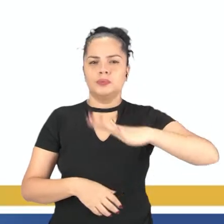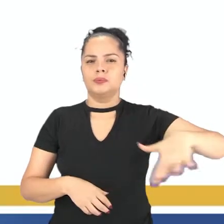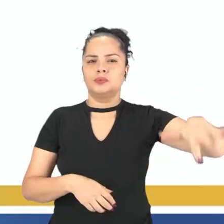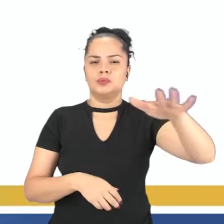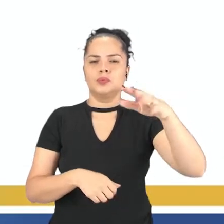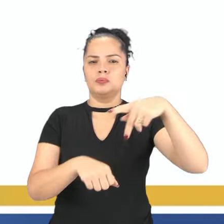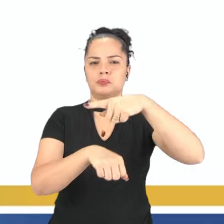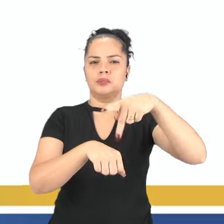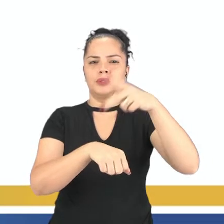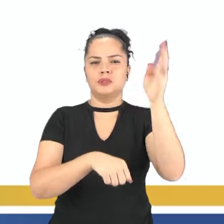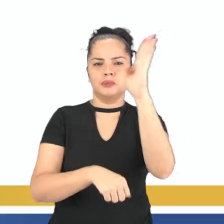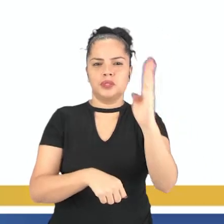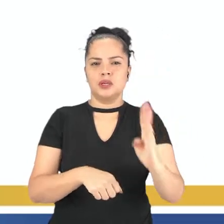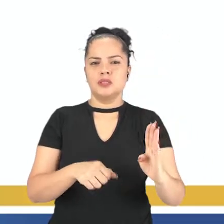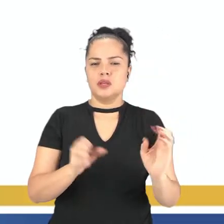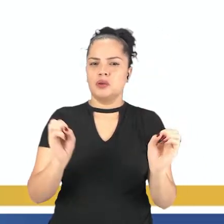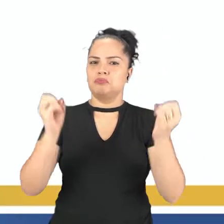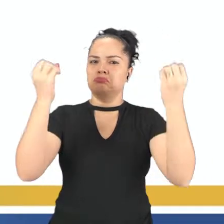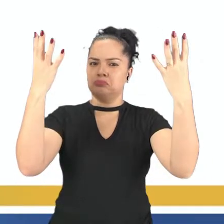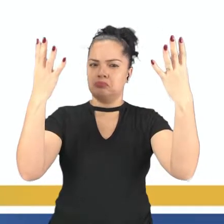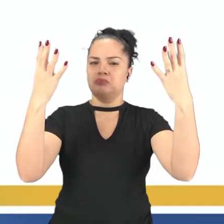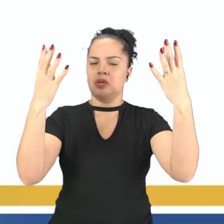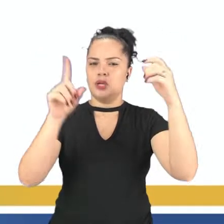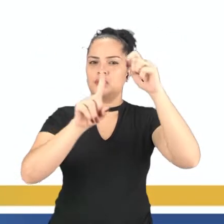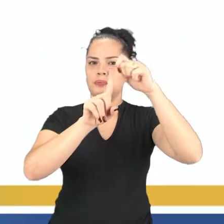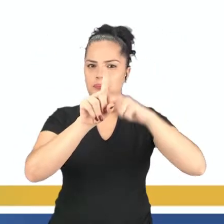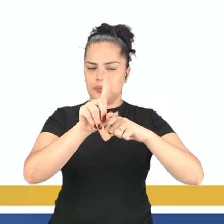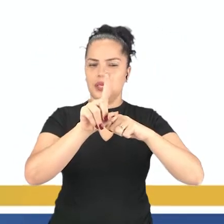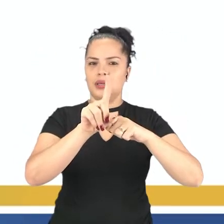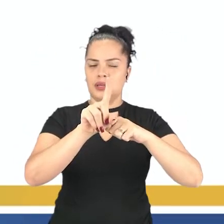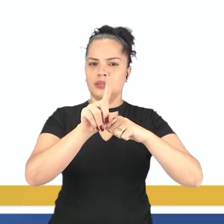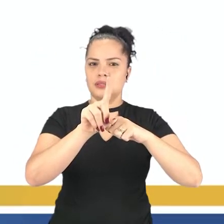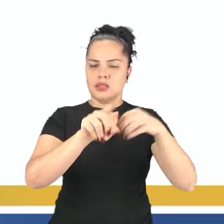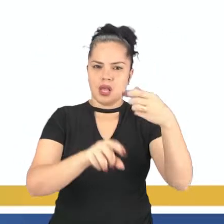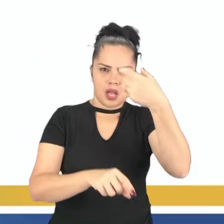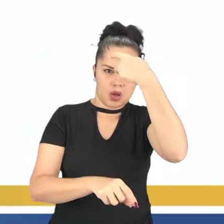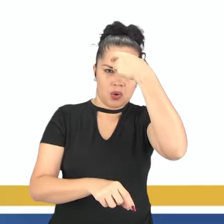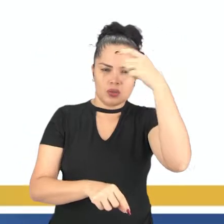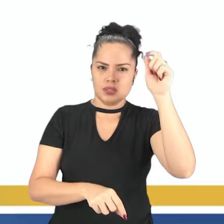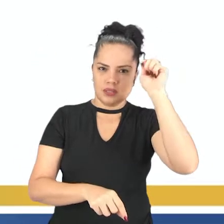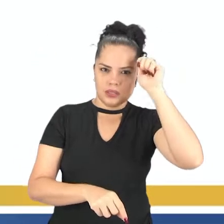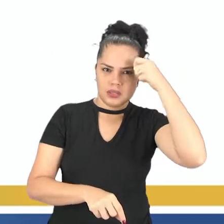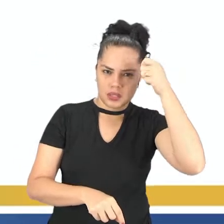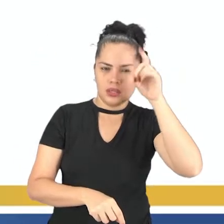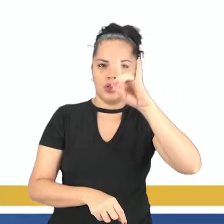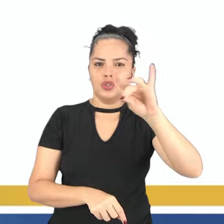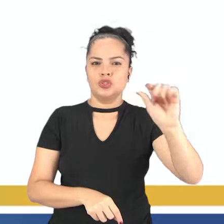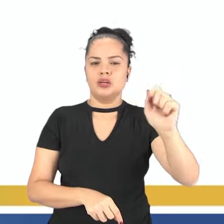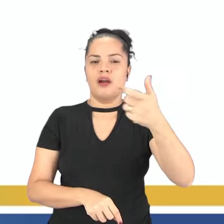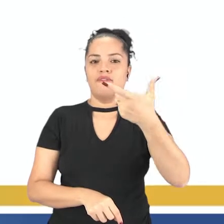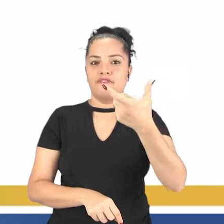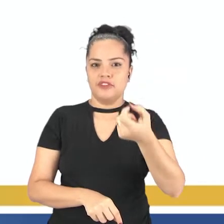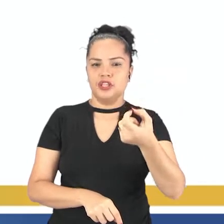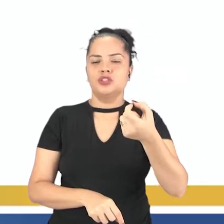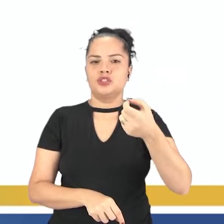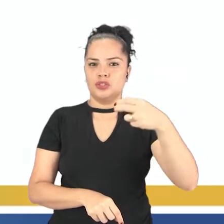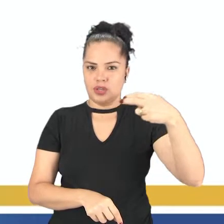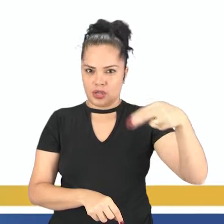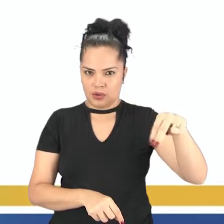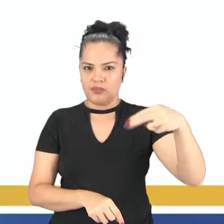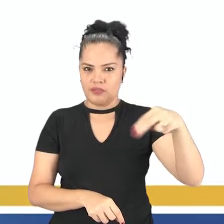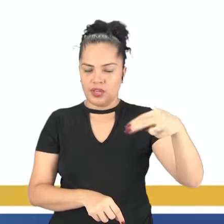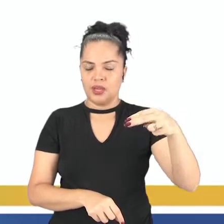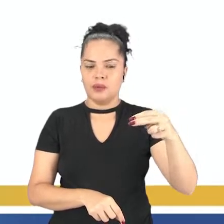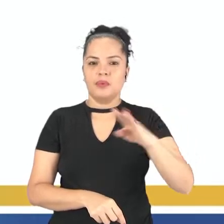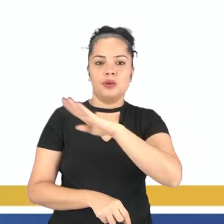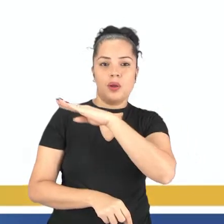é celebrado em novembro o mês da Consciência Negra. Seu marco é o dia 20 de novembro, data relacionada à morte de Zumbi